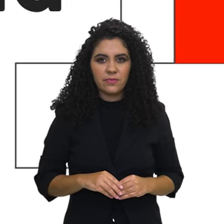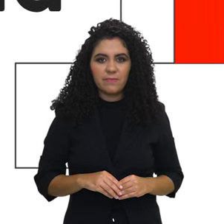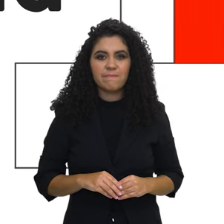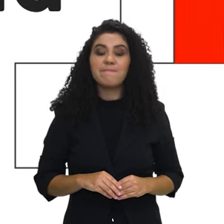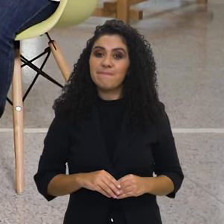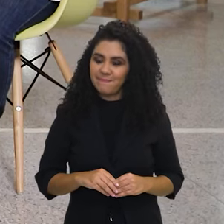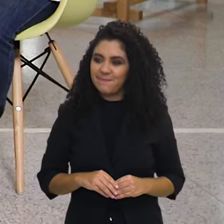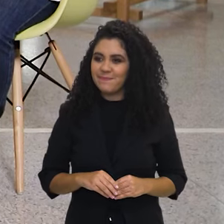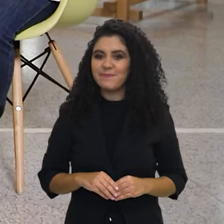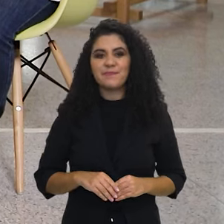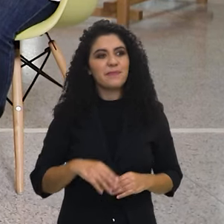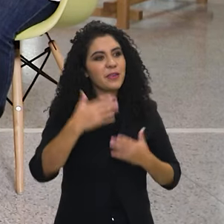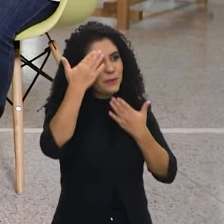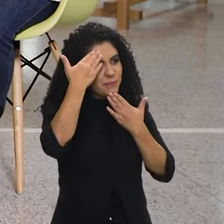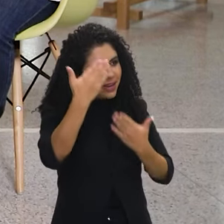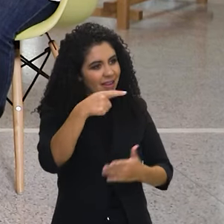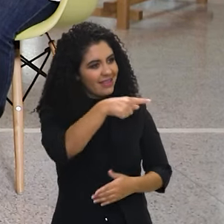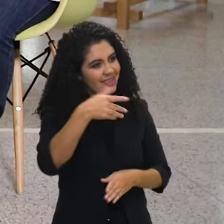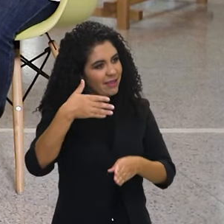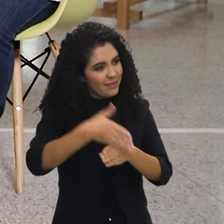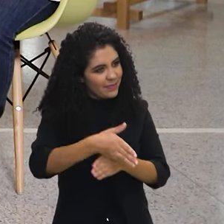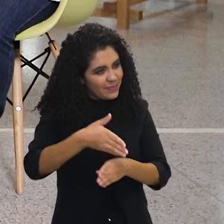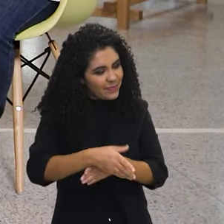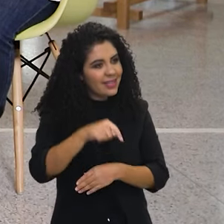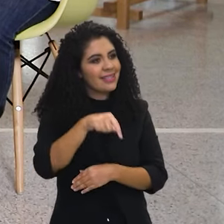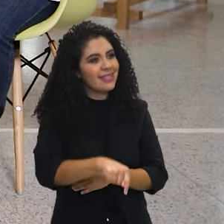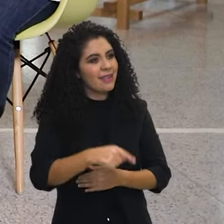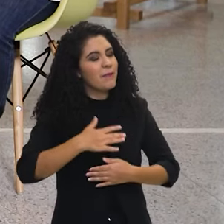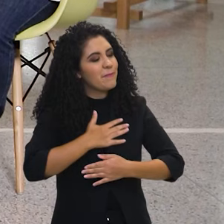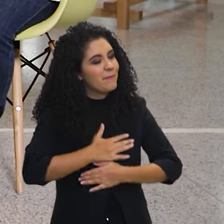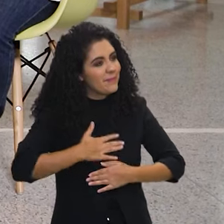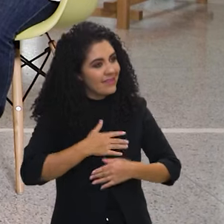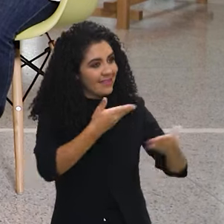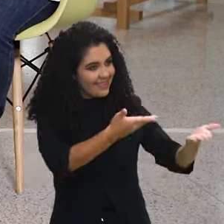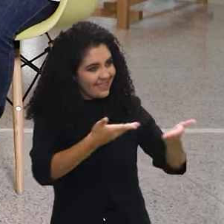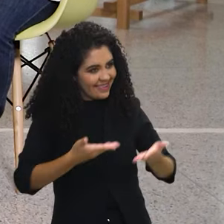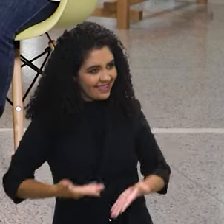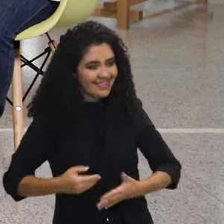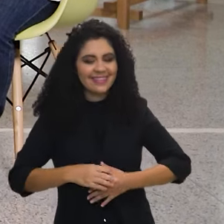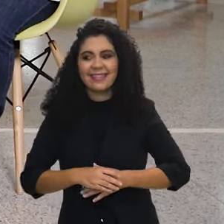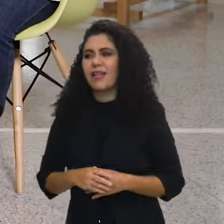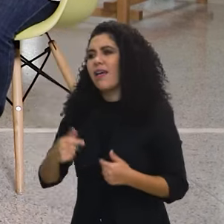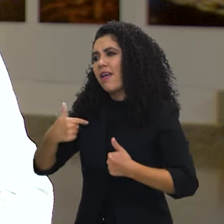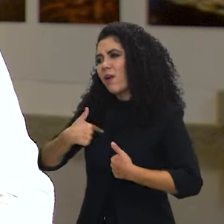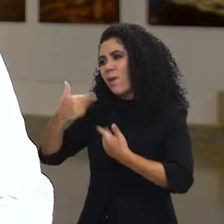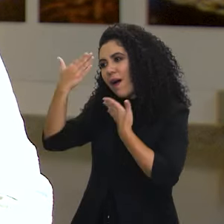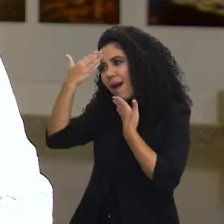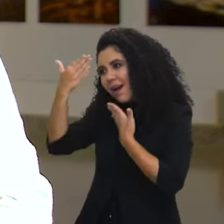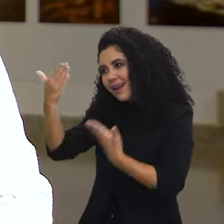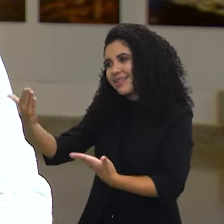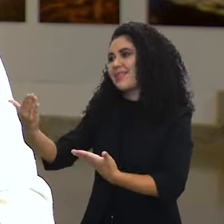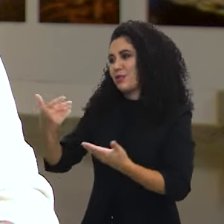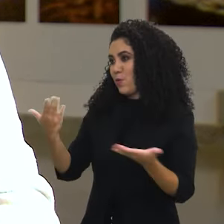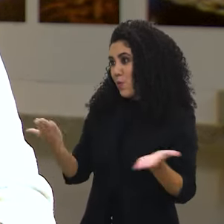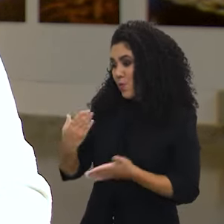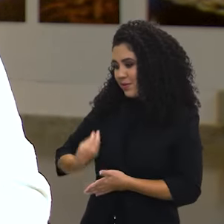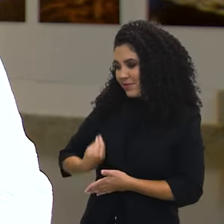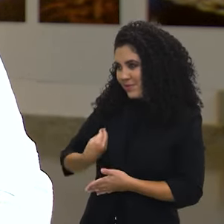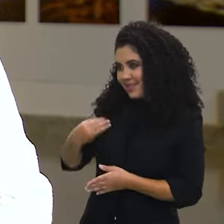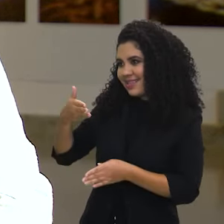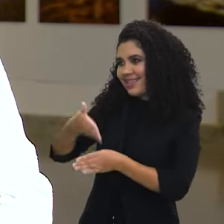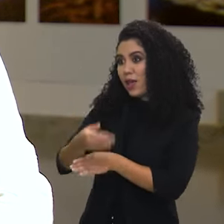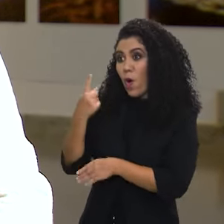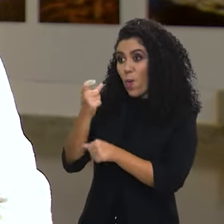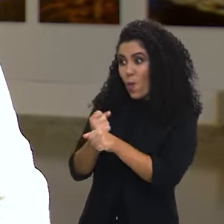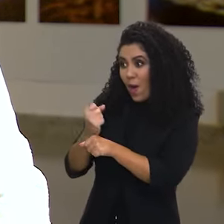emprego ministra Obrigada pela presença é uma honra te receber aqui no Brasil em Pauta Eu que agradeço estar aqui